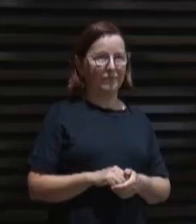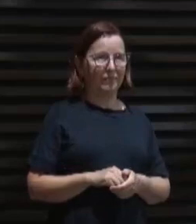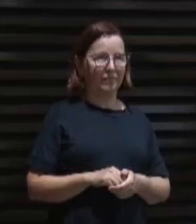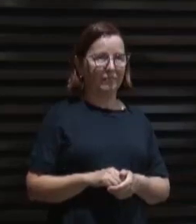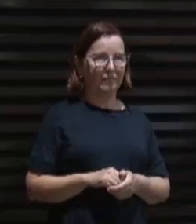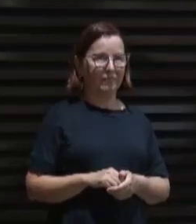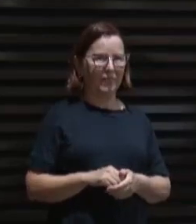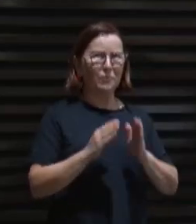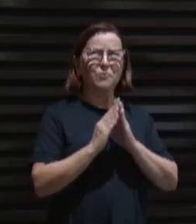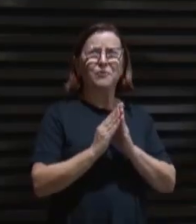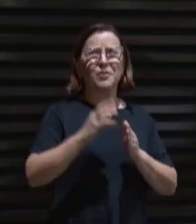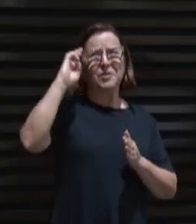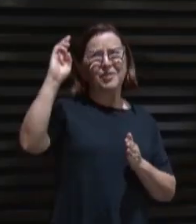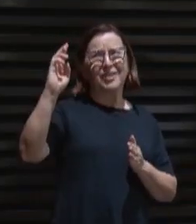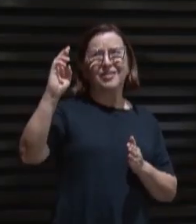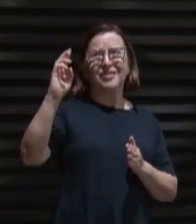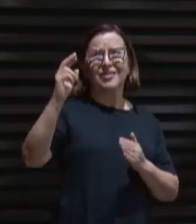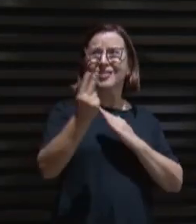policia.